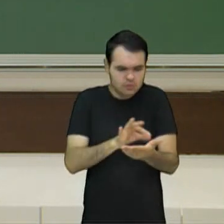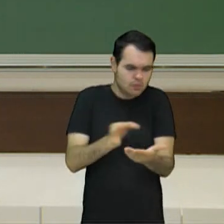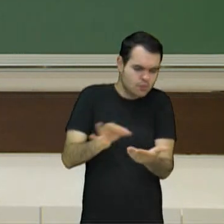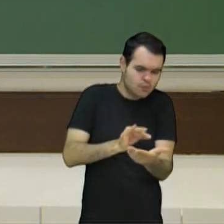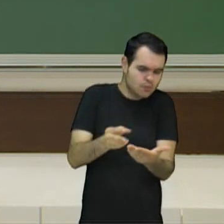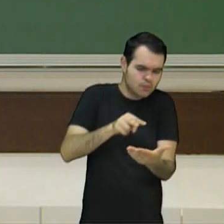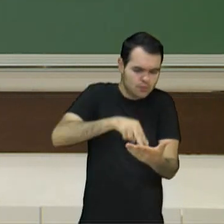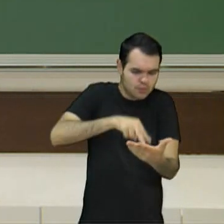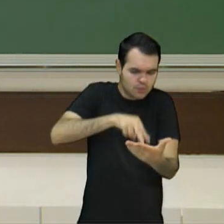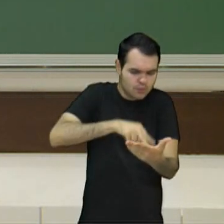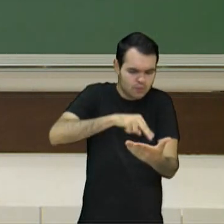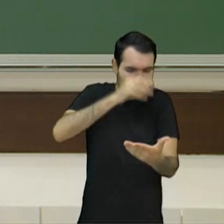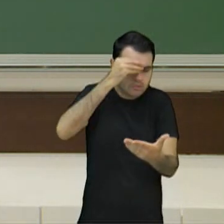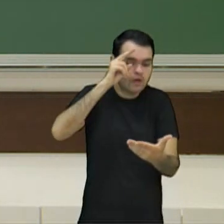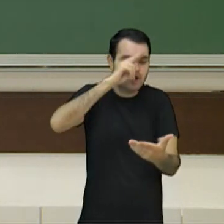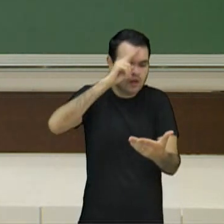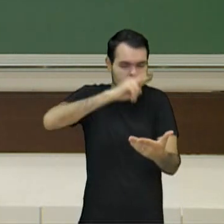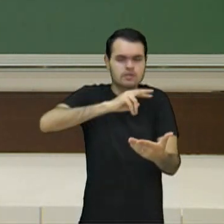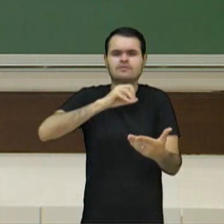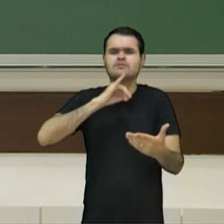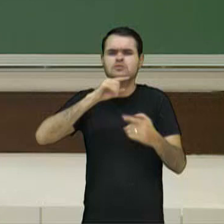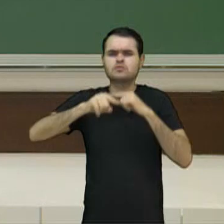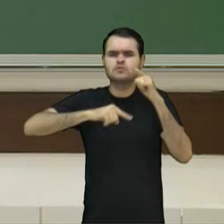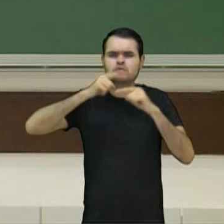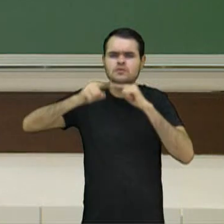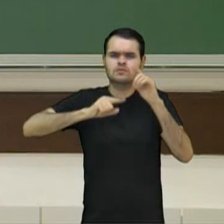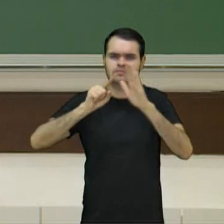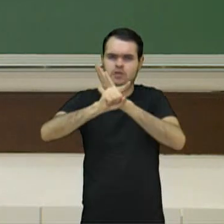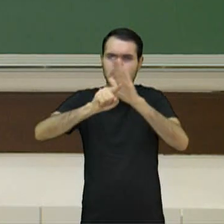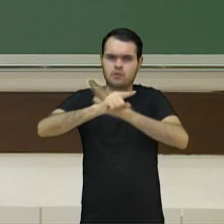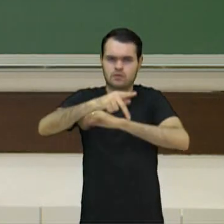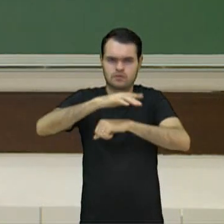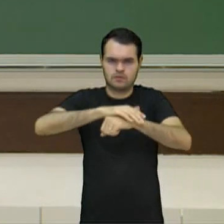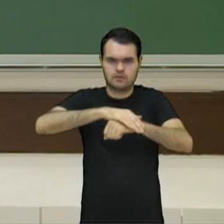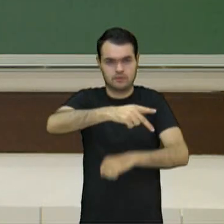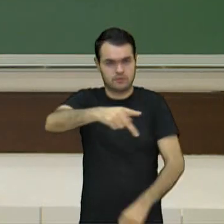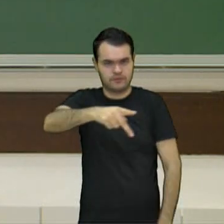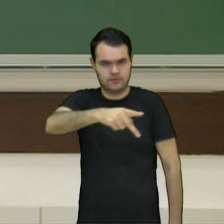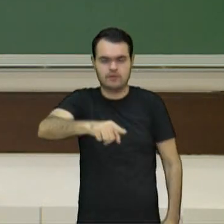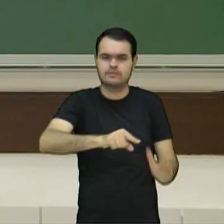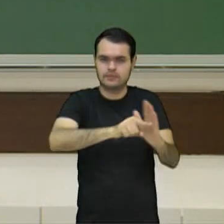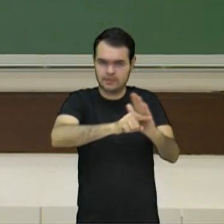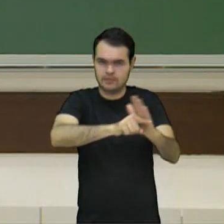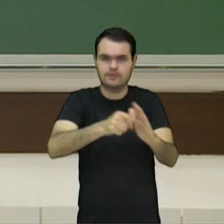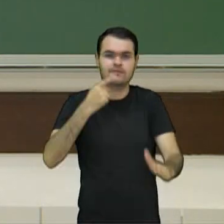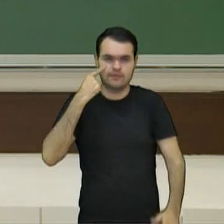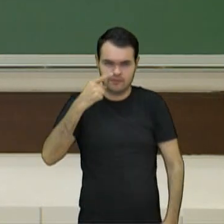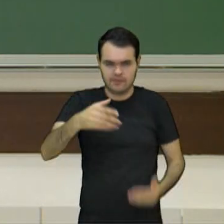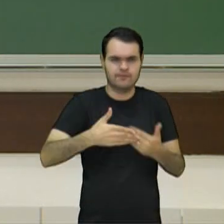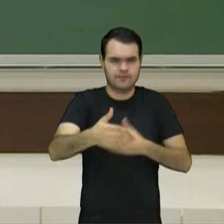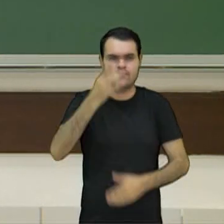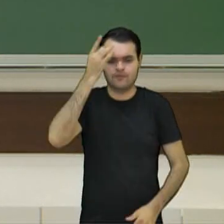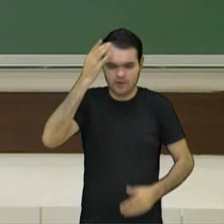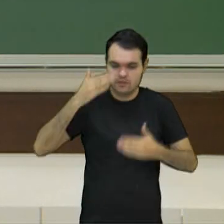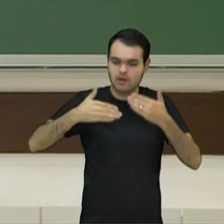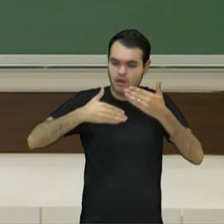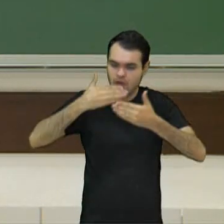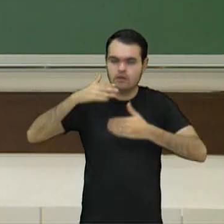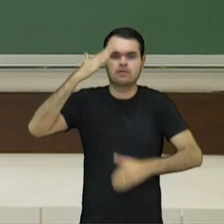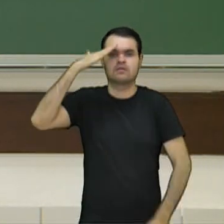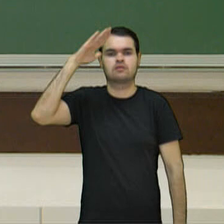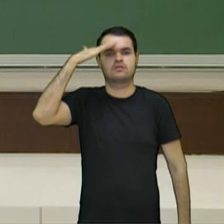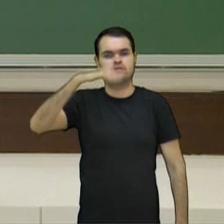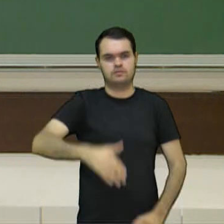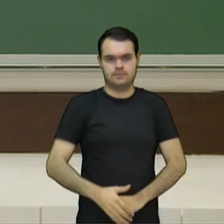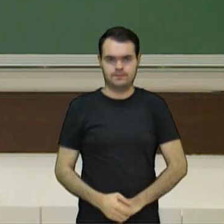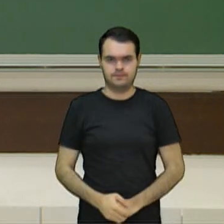puderem. E na dúvida, pergunta para o seu professor, dá uma pesquisada, vocês vão ver que a coisa vai facilitando com o tempo.